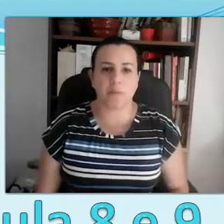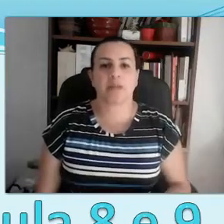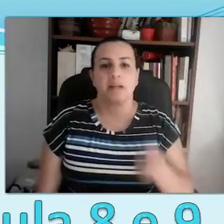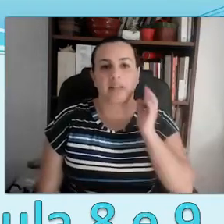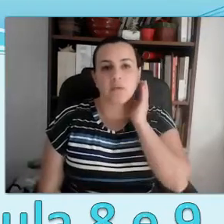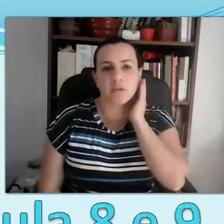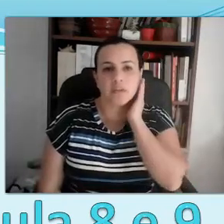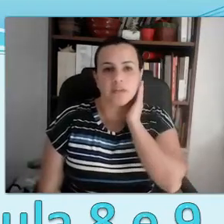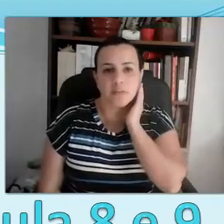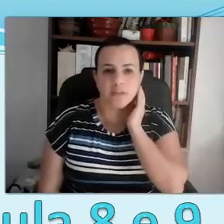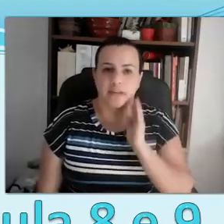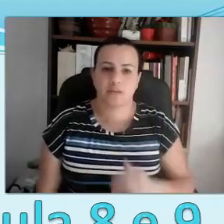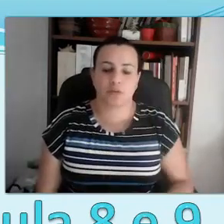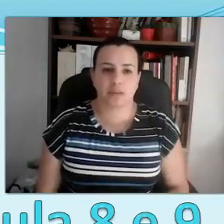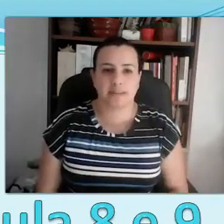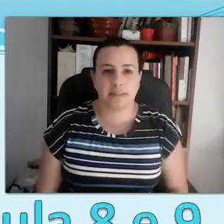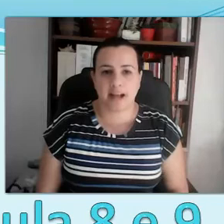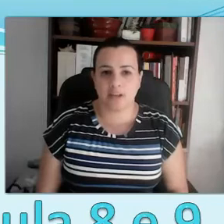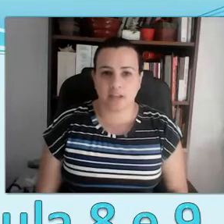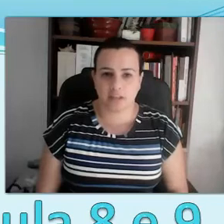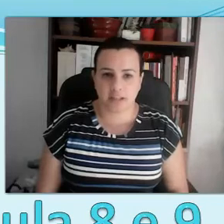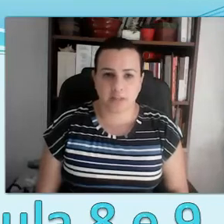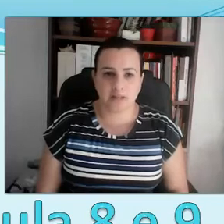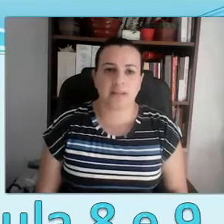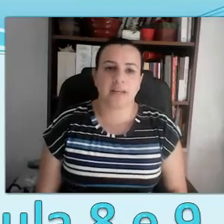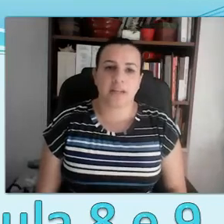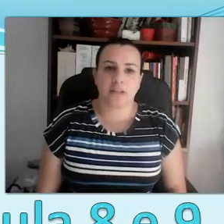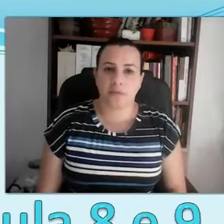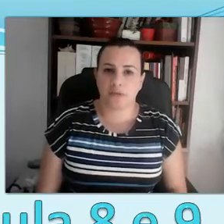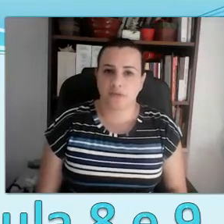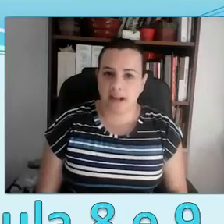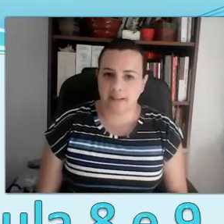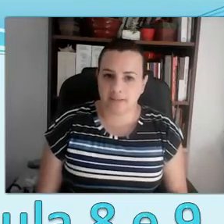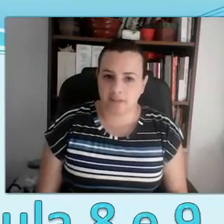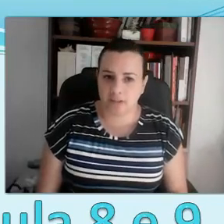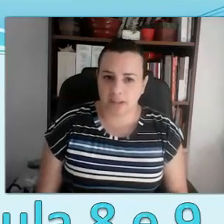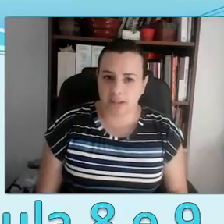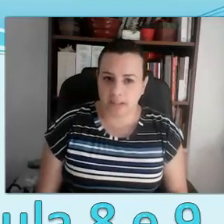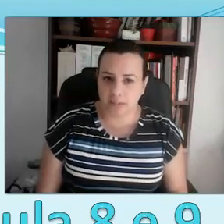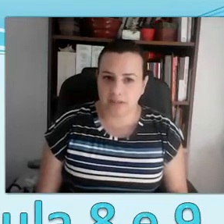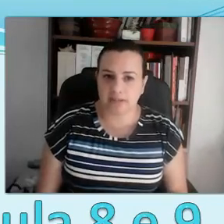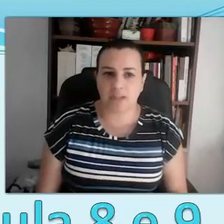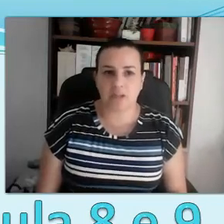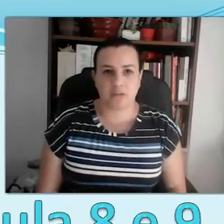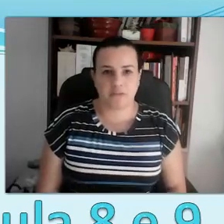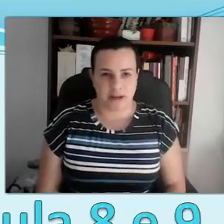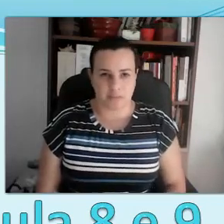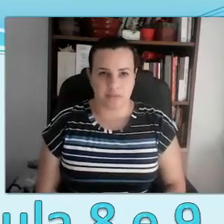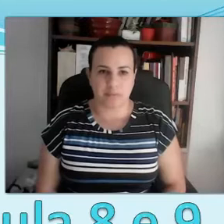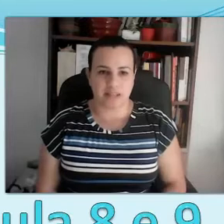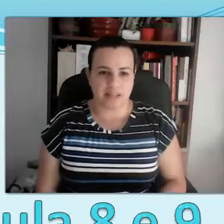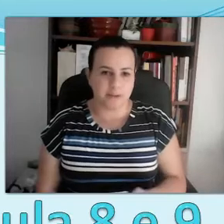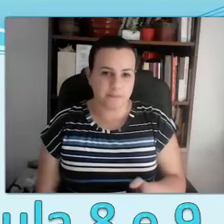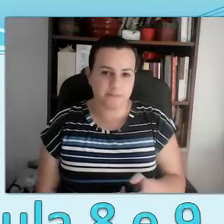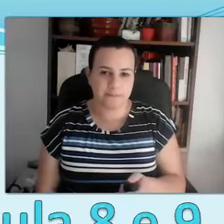tá bom? Então, hoje nós vamos ver estrutura sintática de Libras, tipos de frases em Libras e tipo de